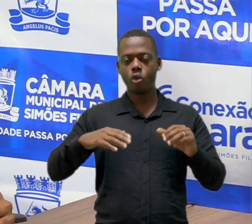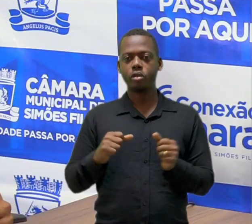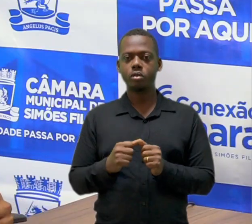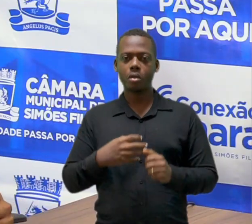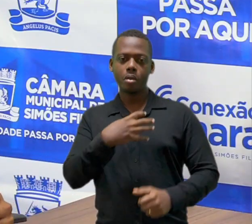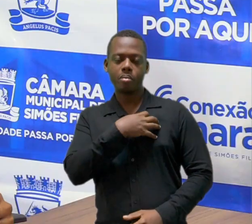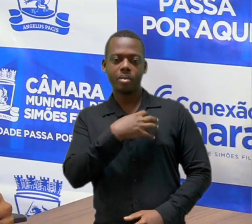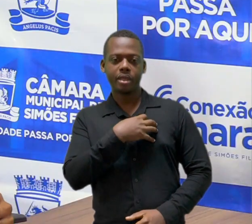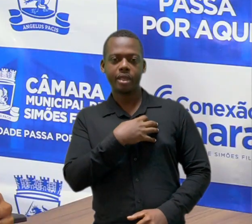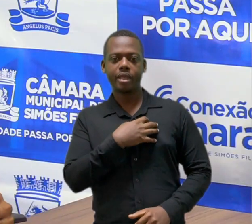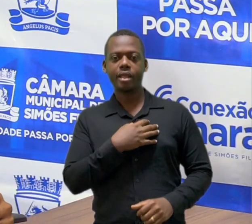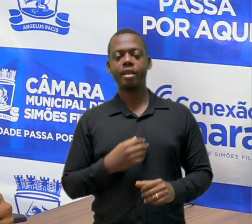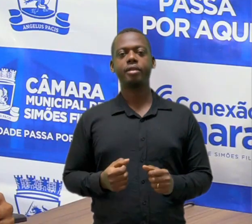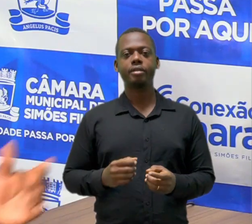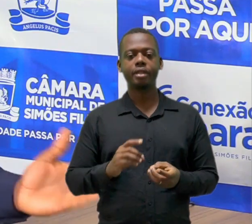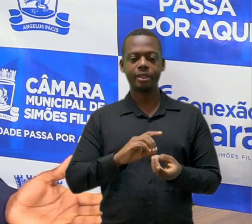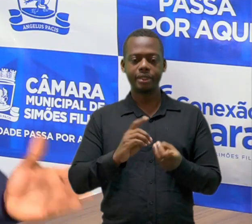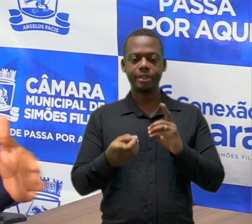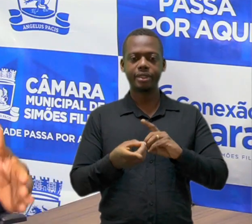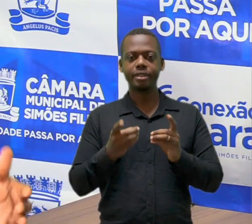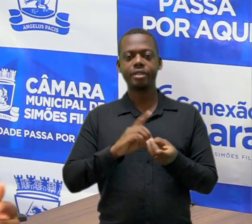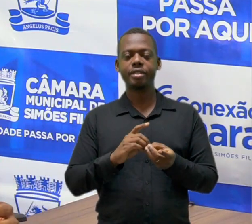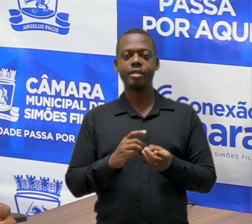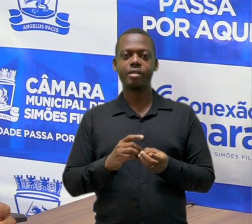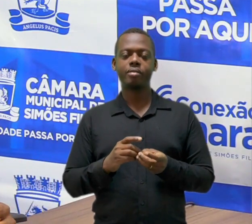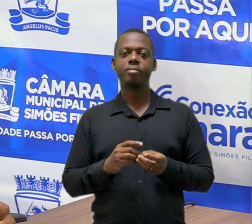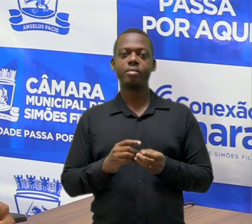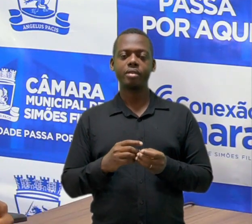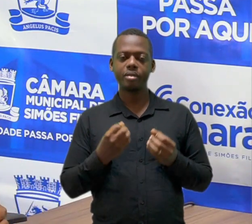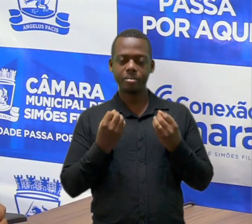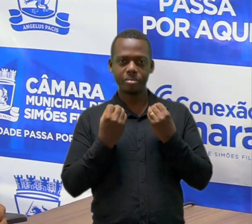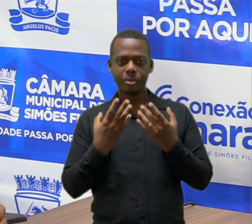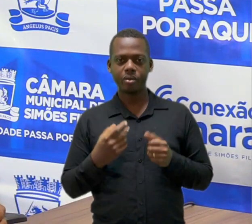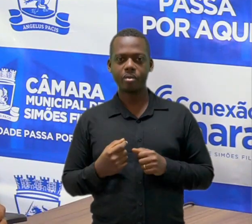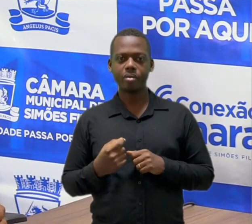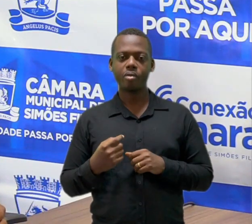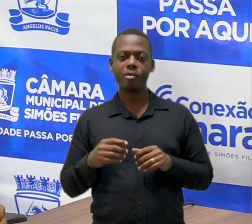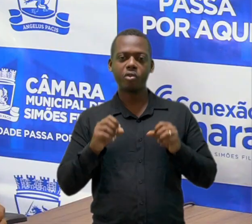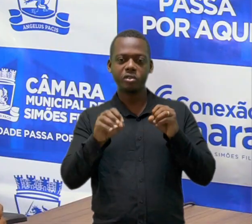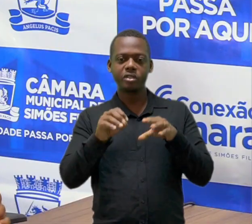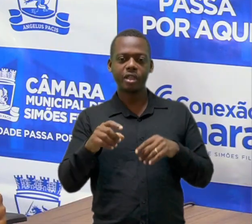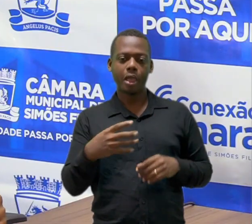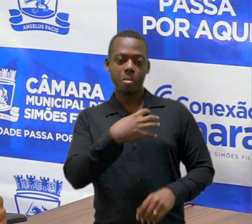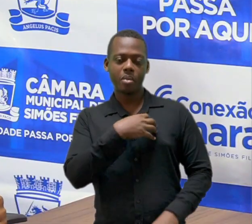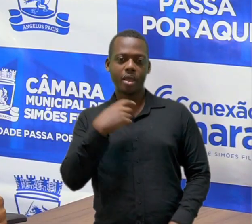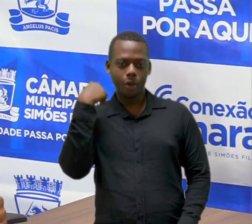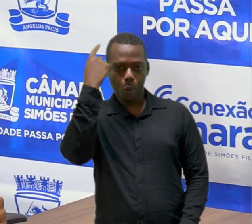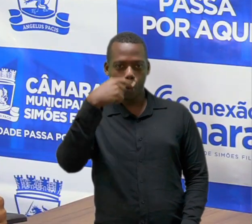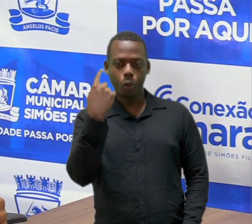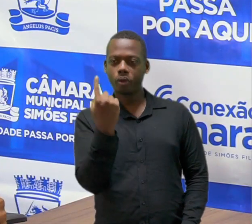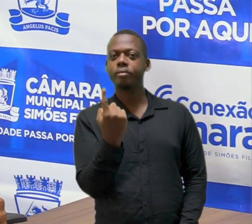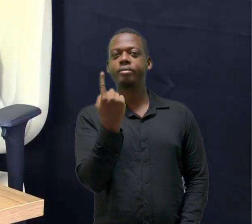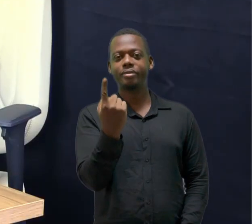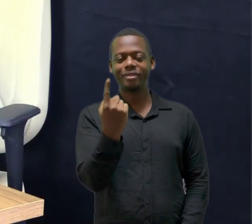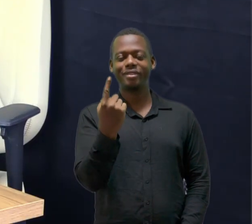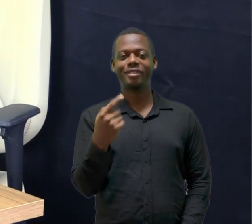é um momento muito divertido, mas que O a gente também baiano. aprende, Vou ensinar o baiano tem um é olho. Vou importante. ensinar o baiano tem um olho. Olha O aí, ó, baiano tem um